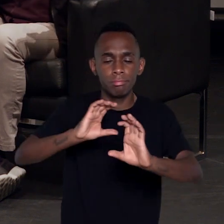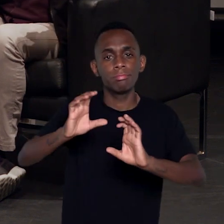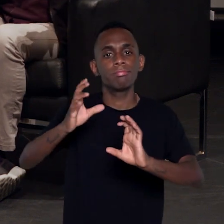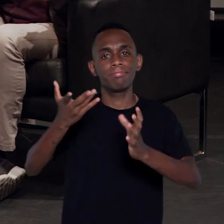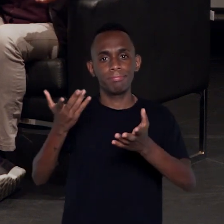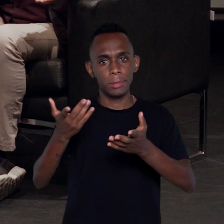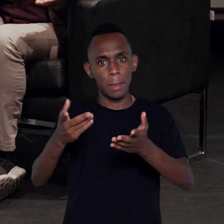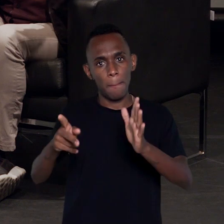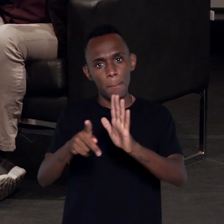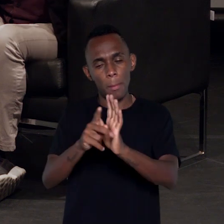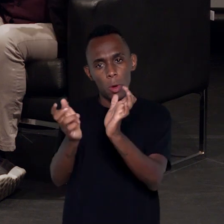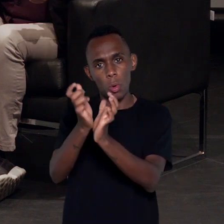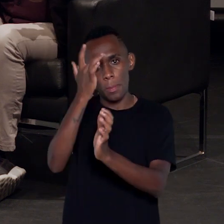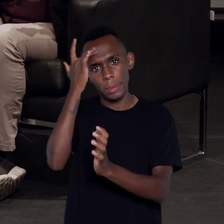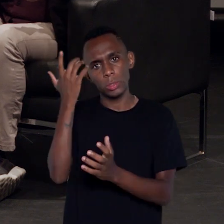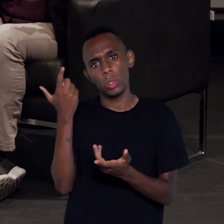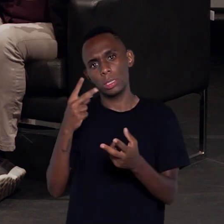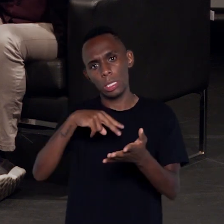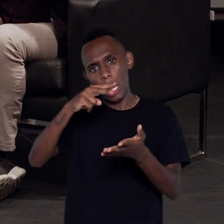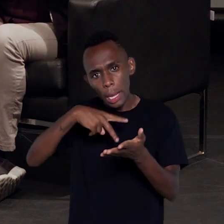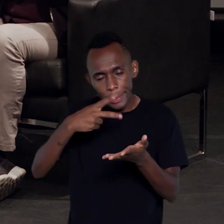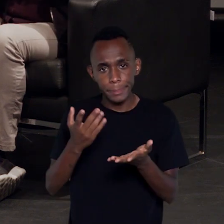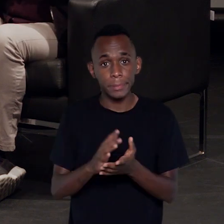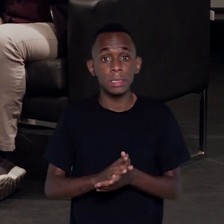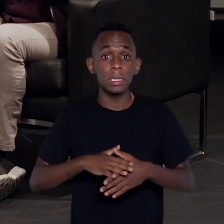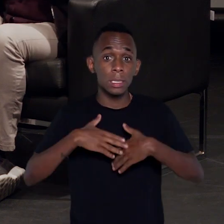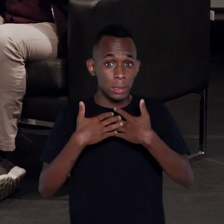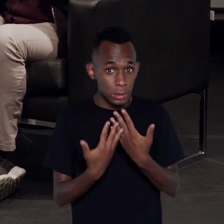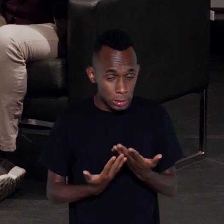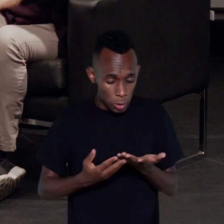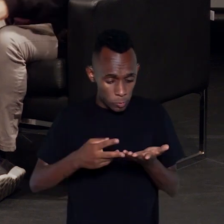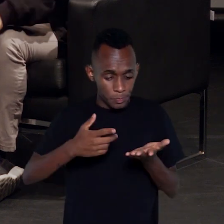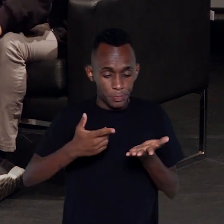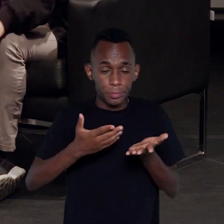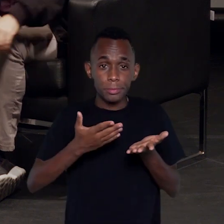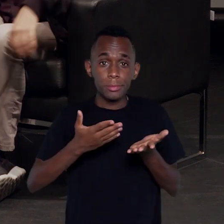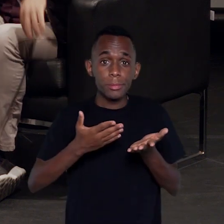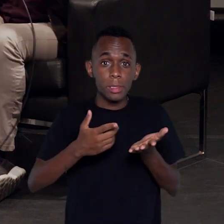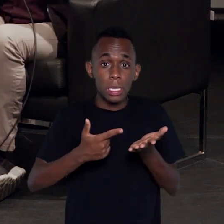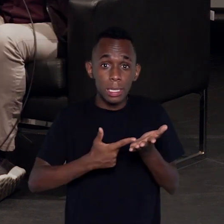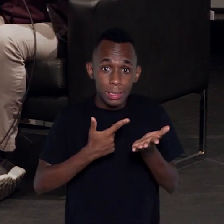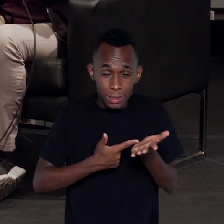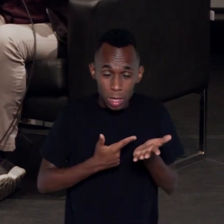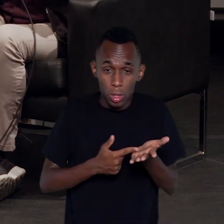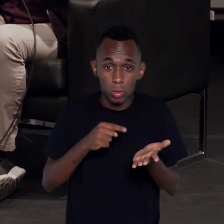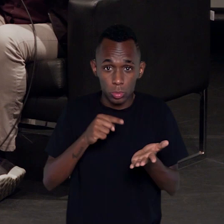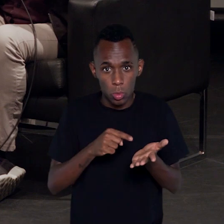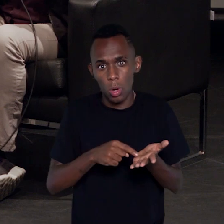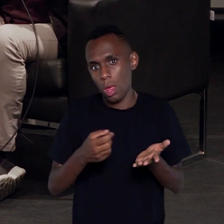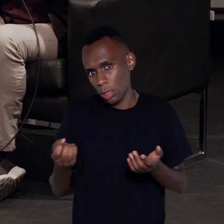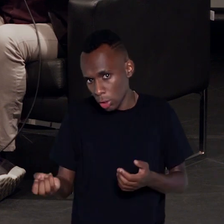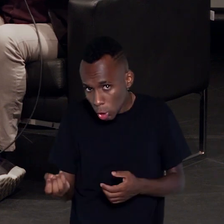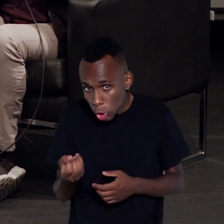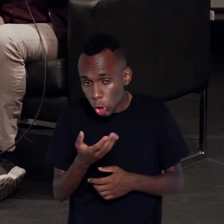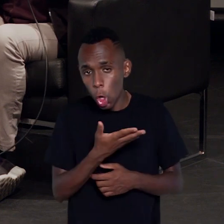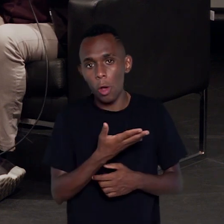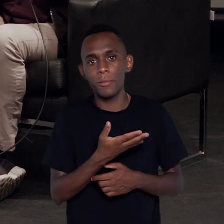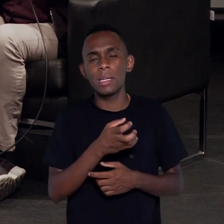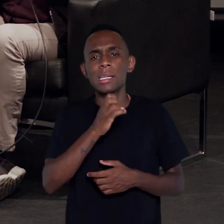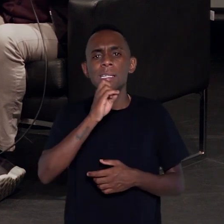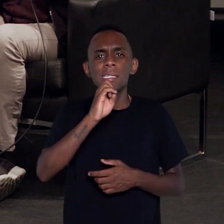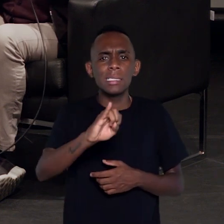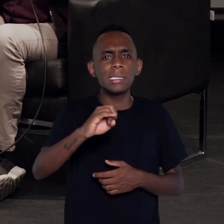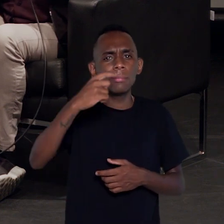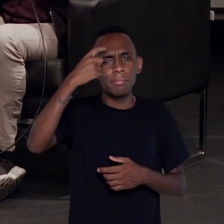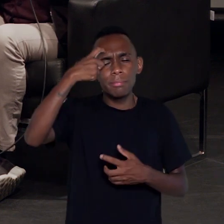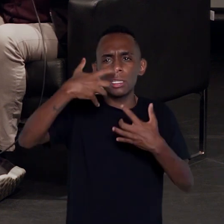de comunicar a vida para o leitor. E a literatura, a gente fala da literatura, mas estamos pensando na literatura moderna. Se a